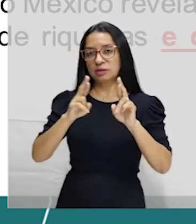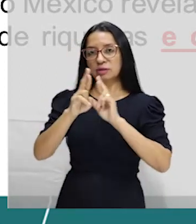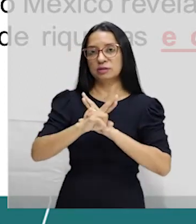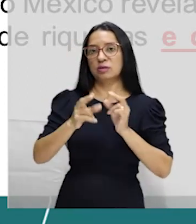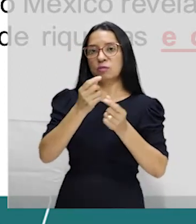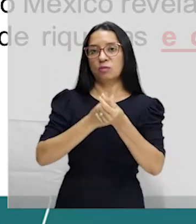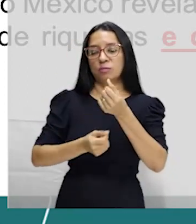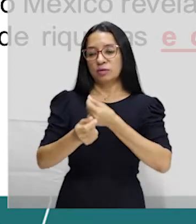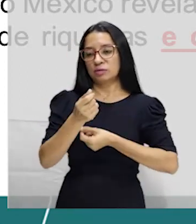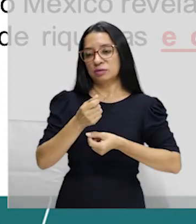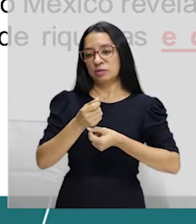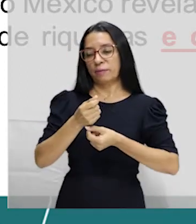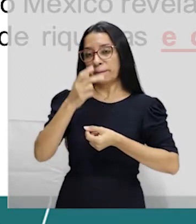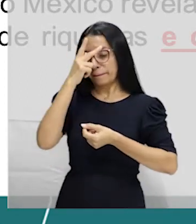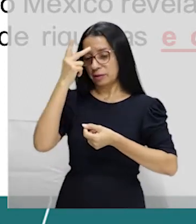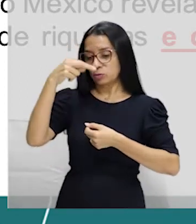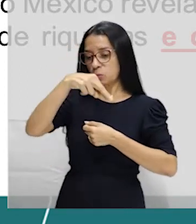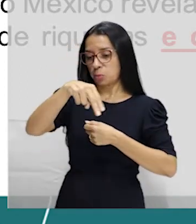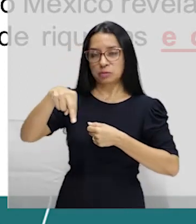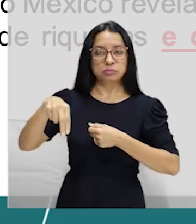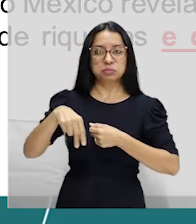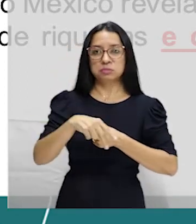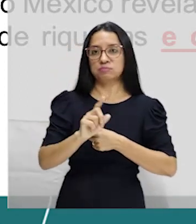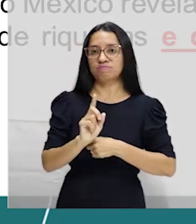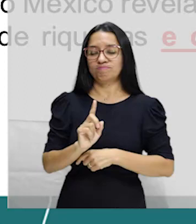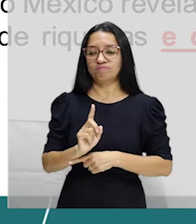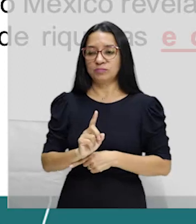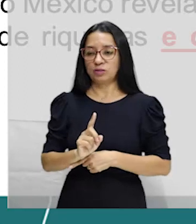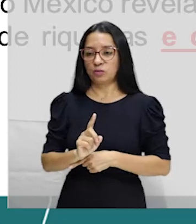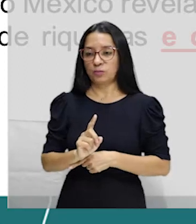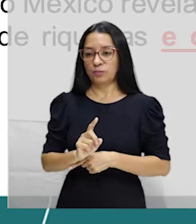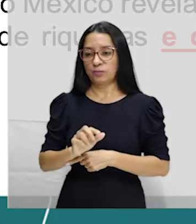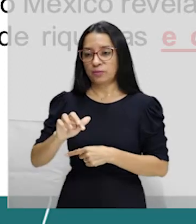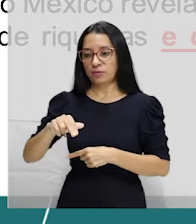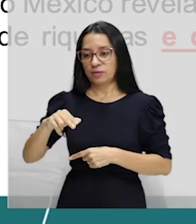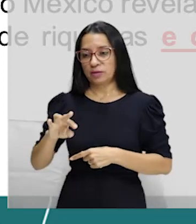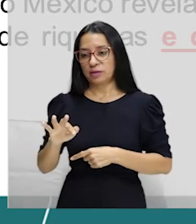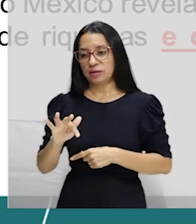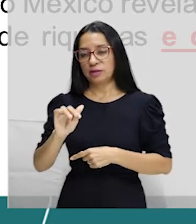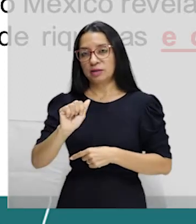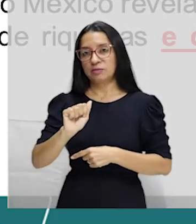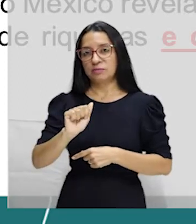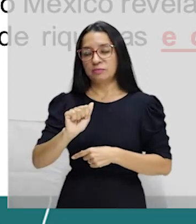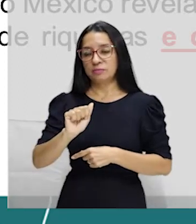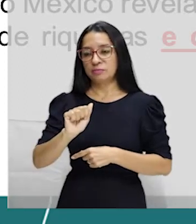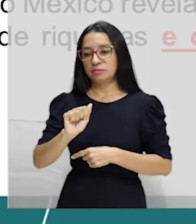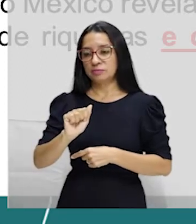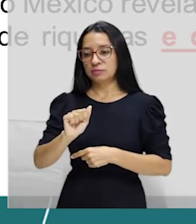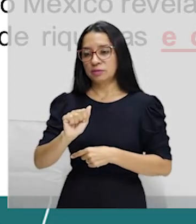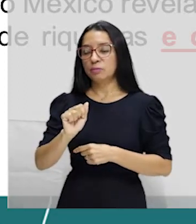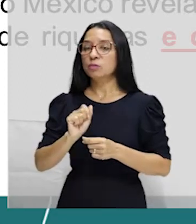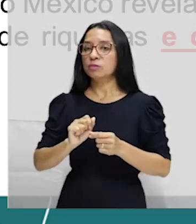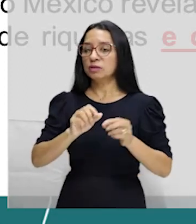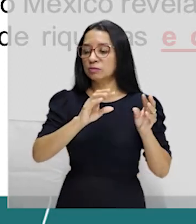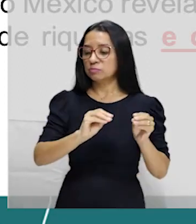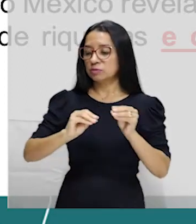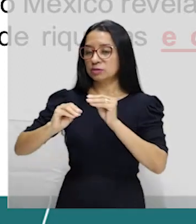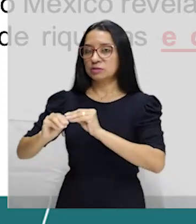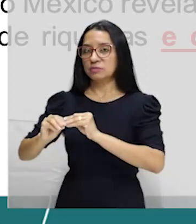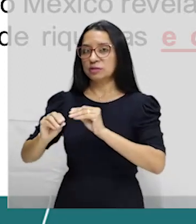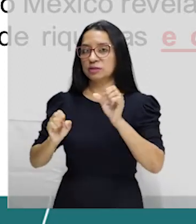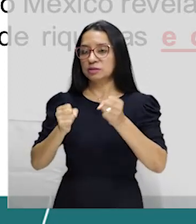comercial, circulação de capital. Muito do NAFTA se destaca, galera, tá? Principalmente pela transferência de indústrias